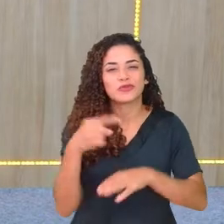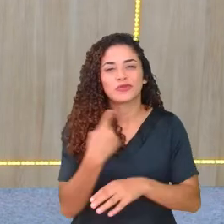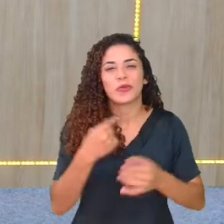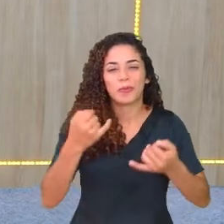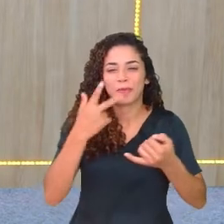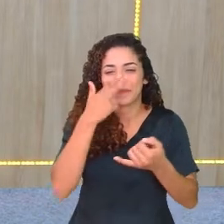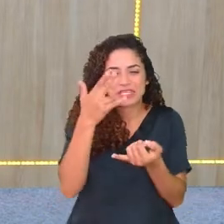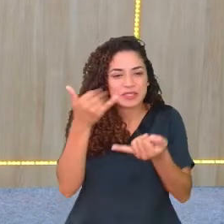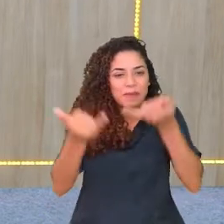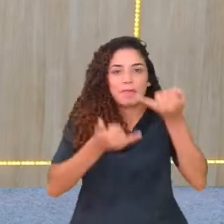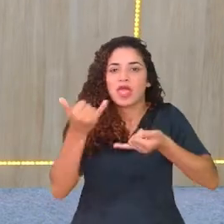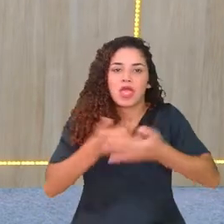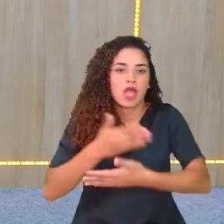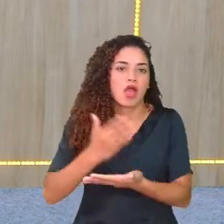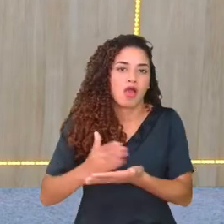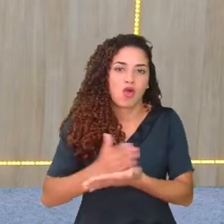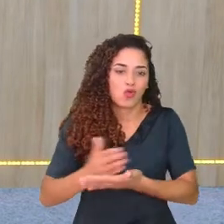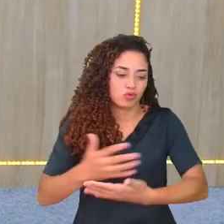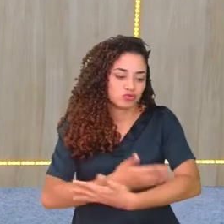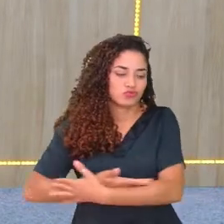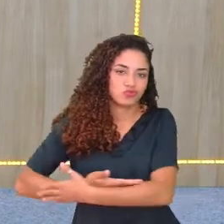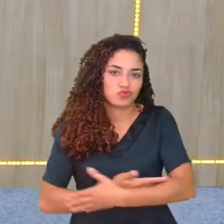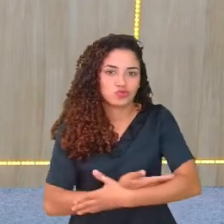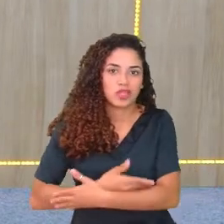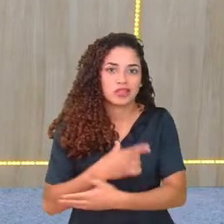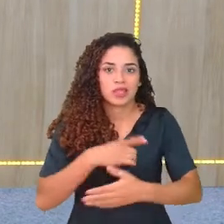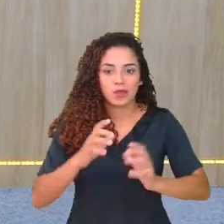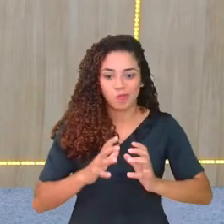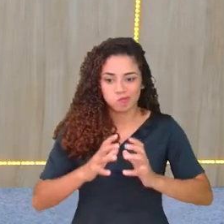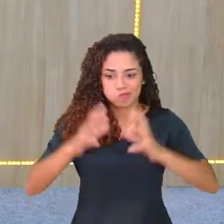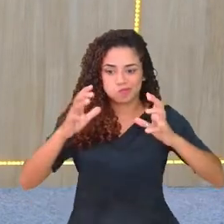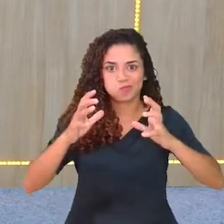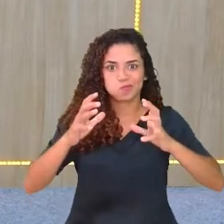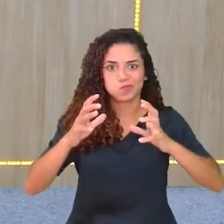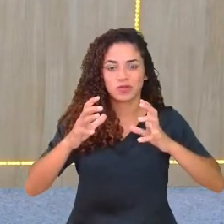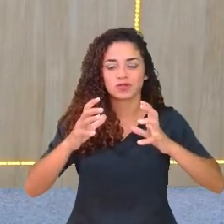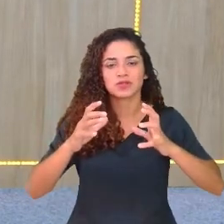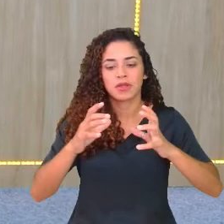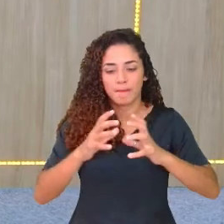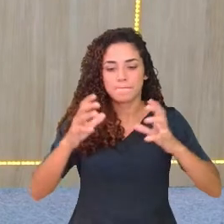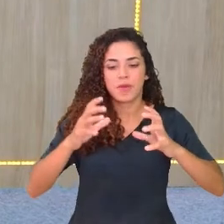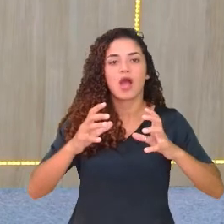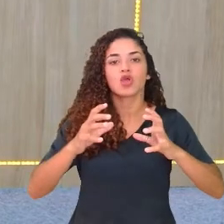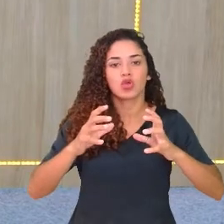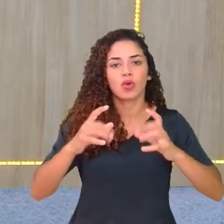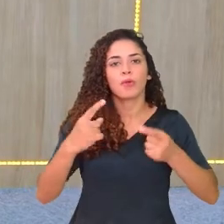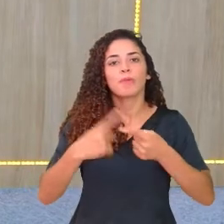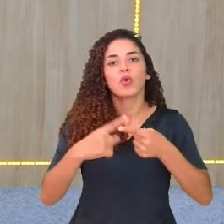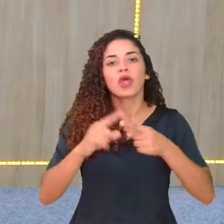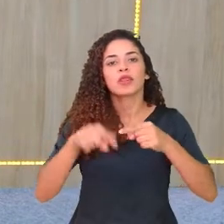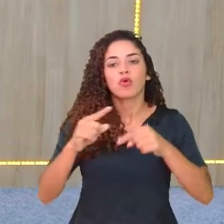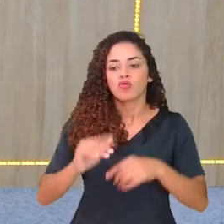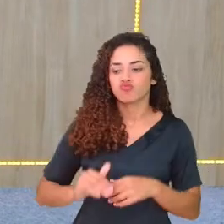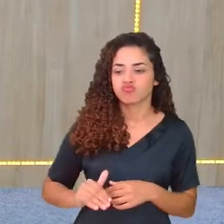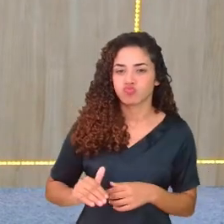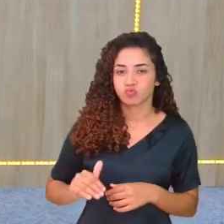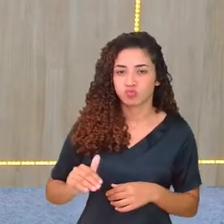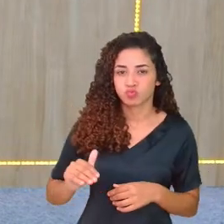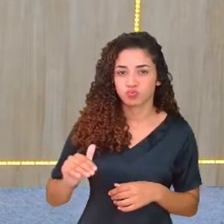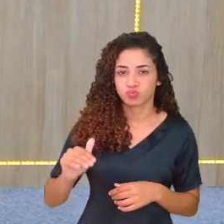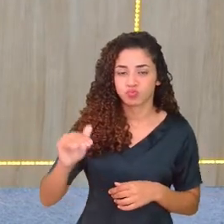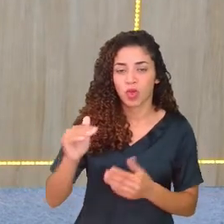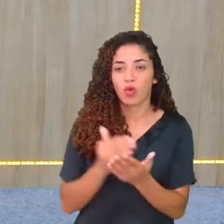questão aí de alguns recém-nascidos com essa cabeça maior. Ela é um pouco maior mesmo, porque à medida que vai crescendo, então ela